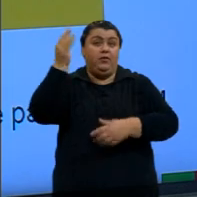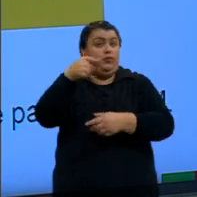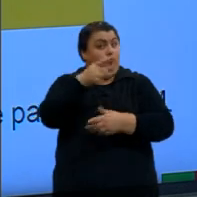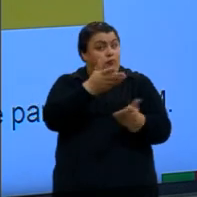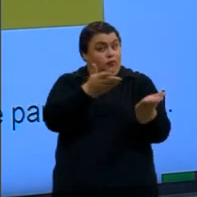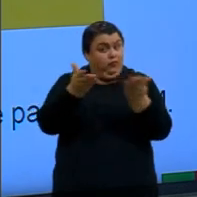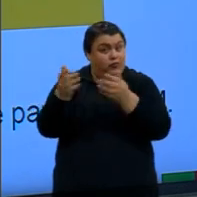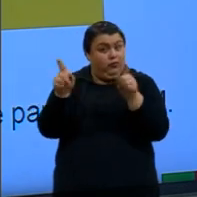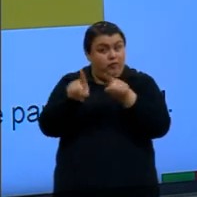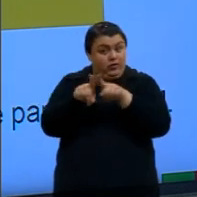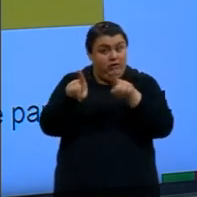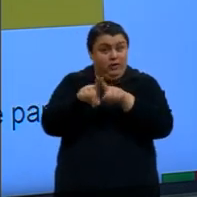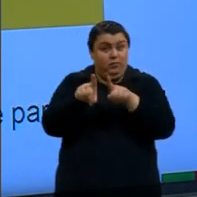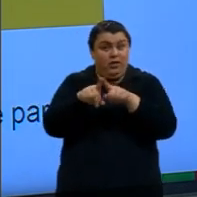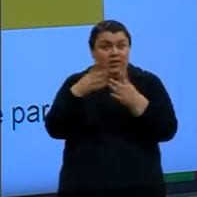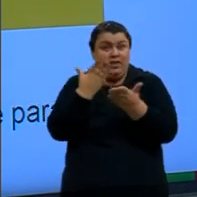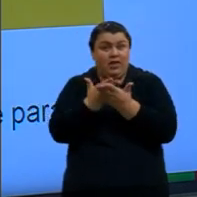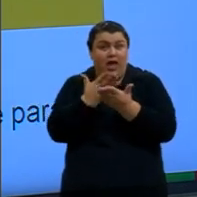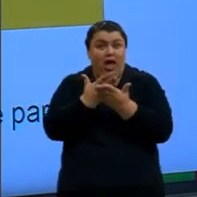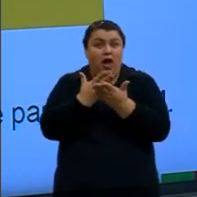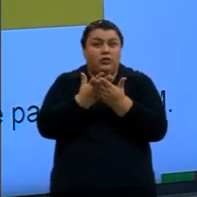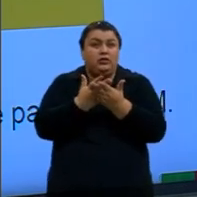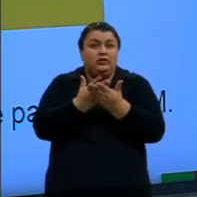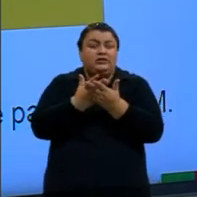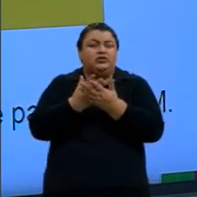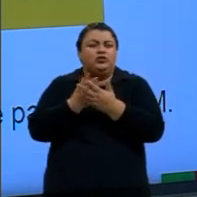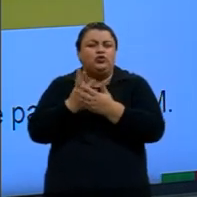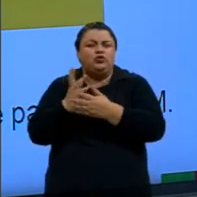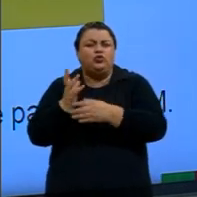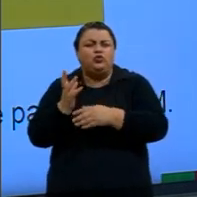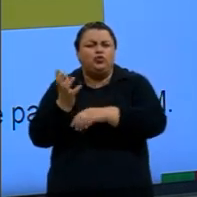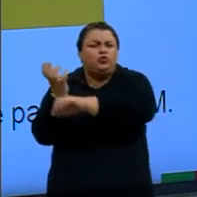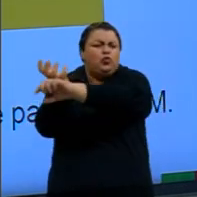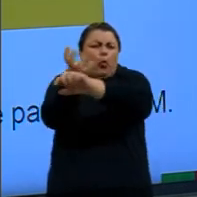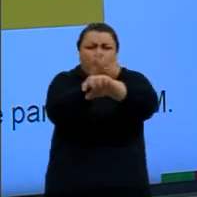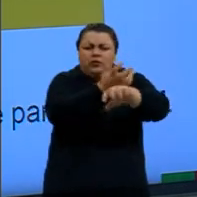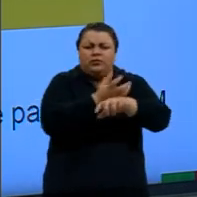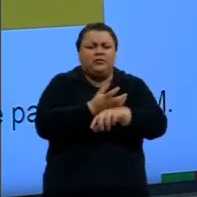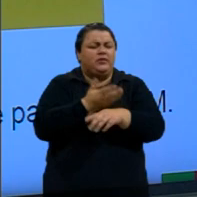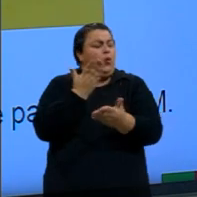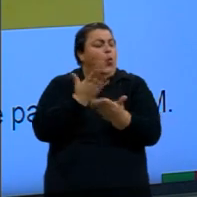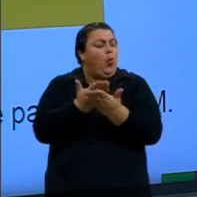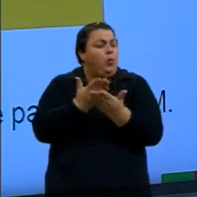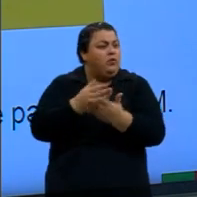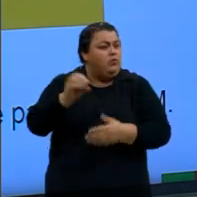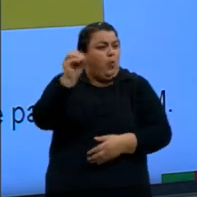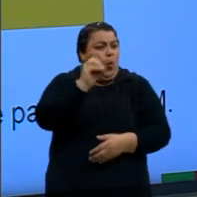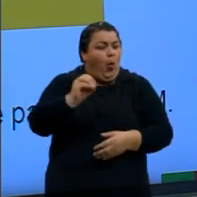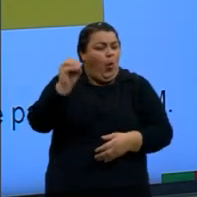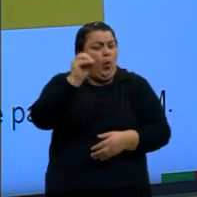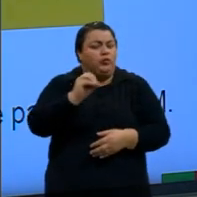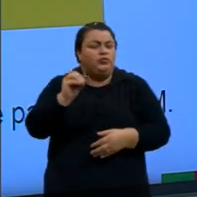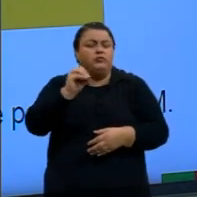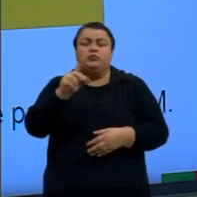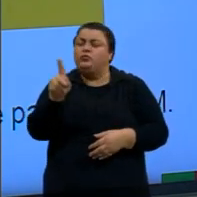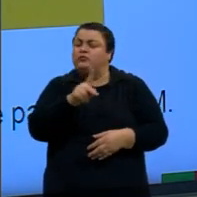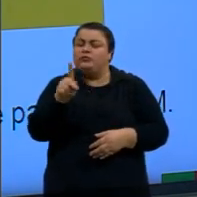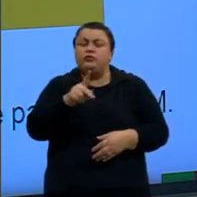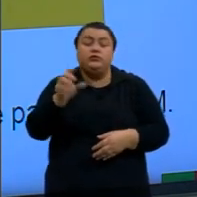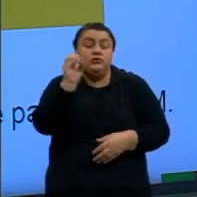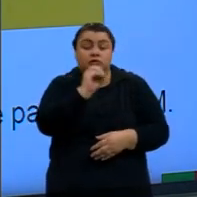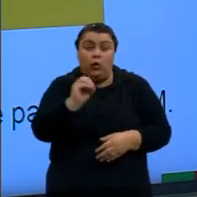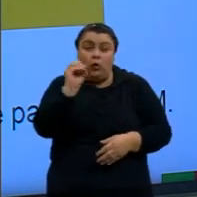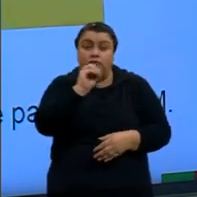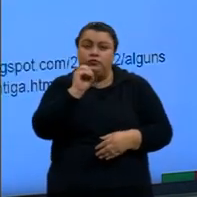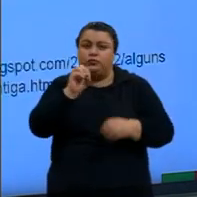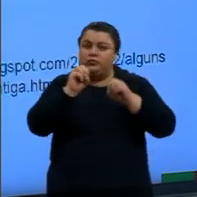também para a sala de todos os componentes curriculares são ótimas aulas são ótimos professores que estão aqui